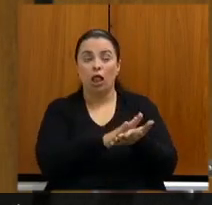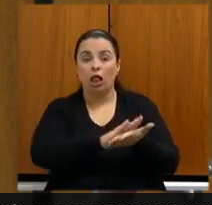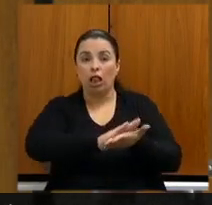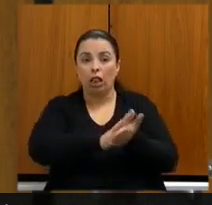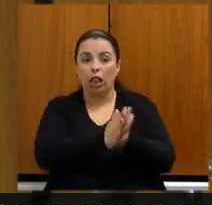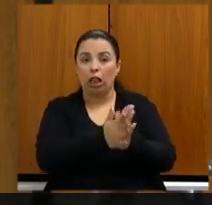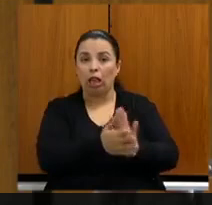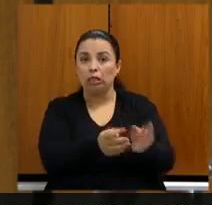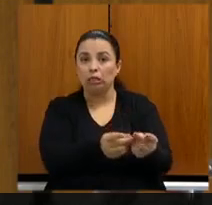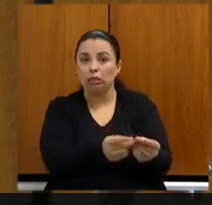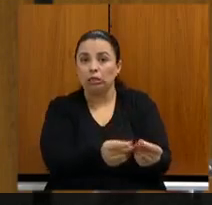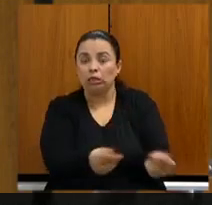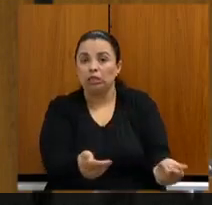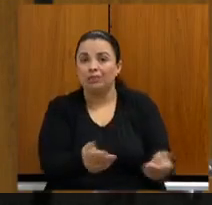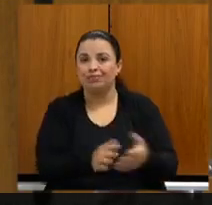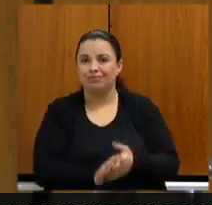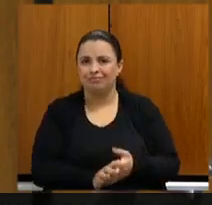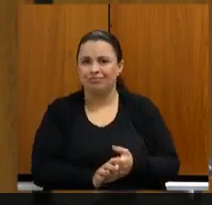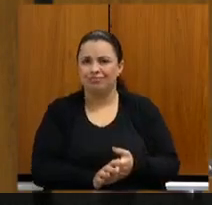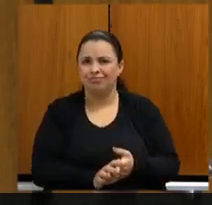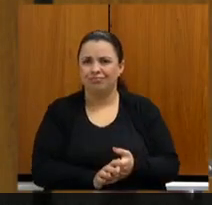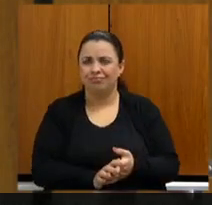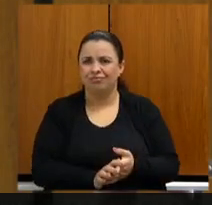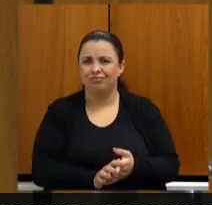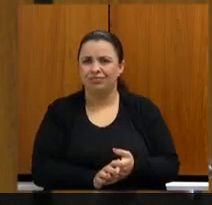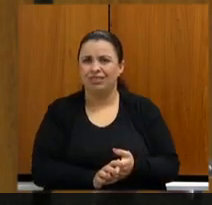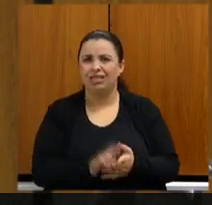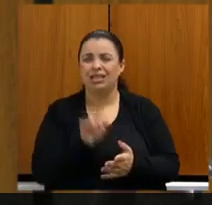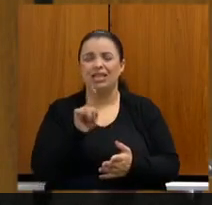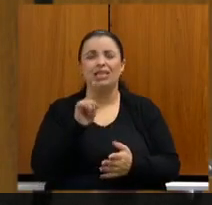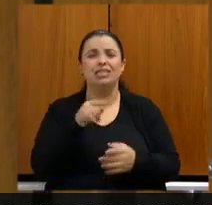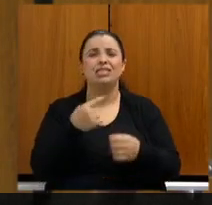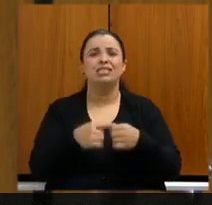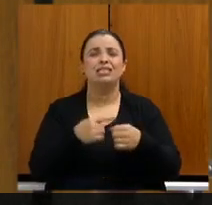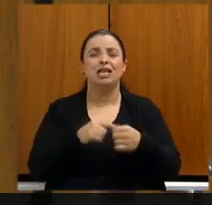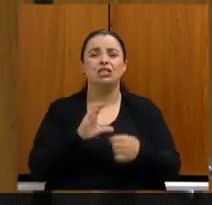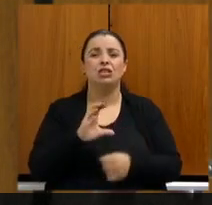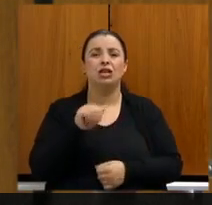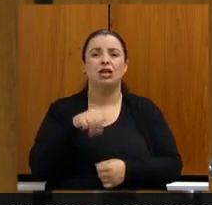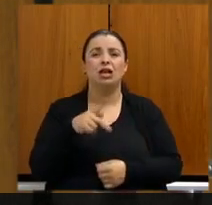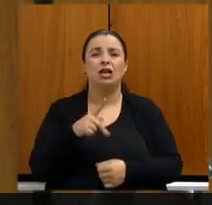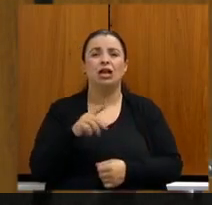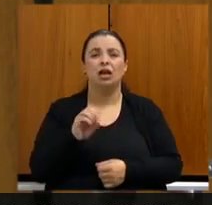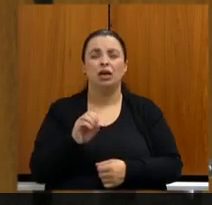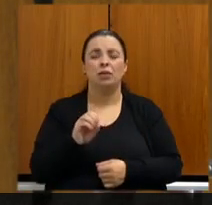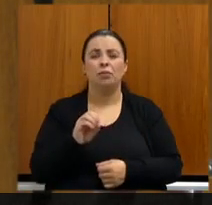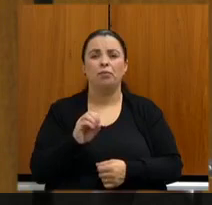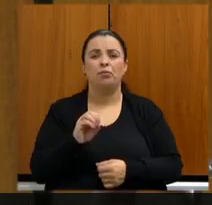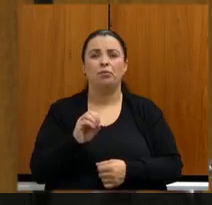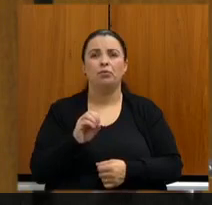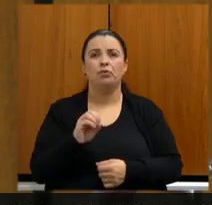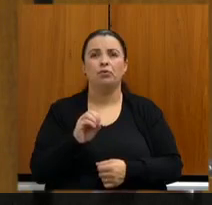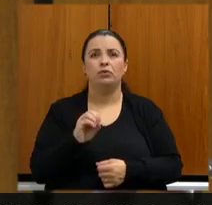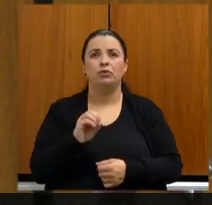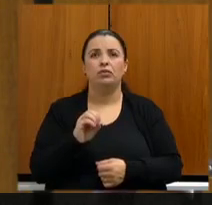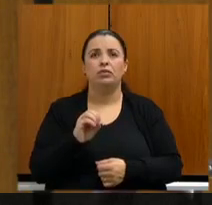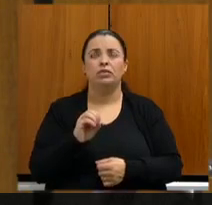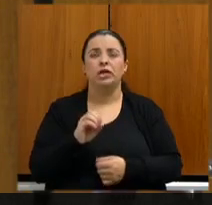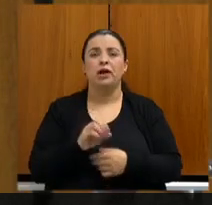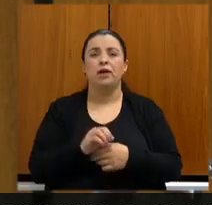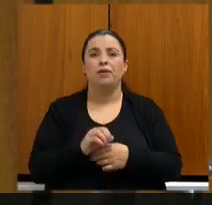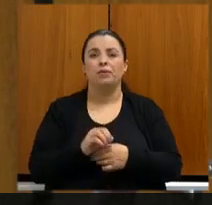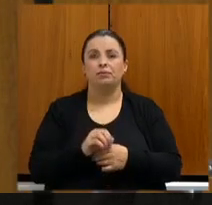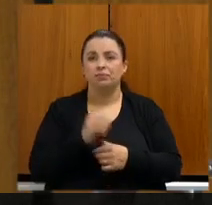construído aí ao longo de 20 anos de luta lá em Campo do Meio pelo MST e que é muito duro assisti aquelas cenas de ter